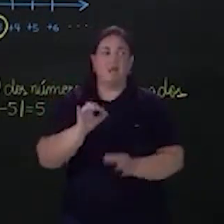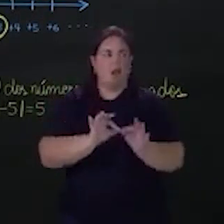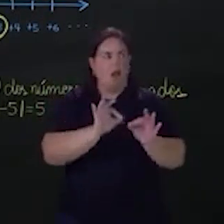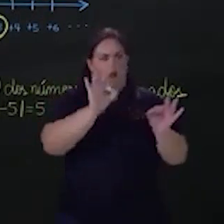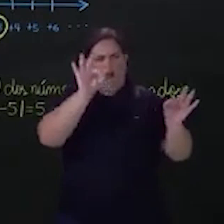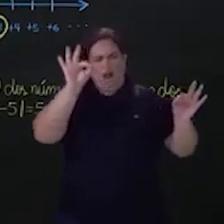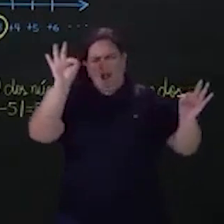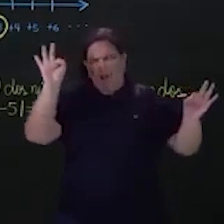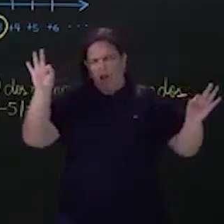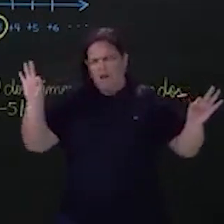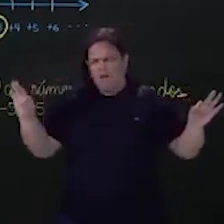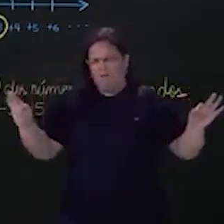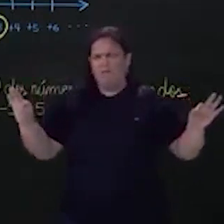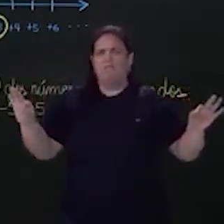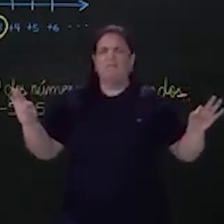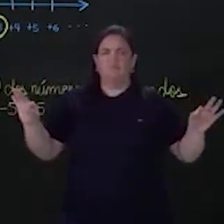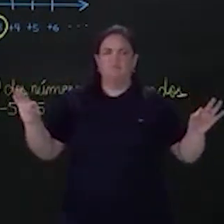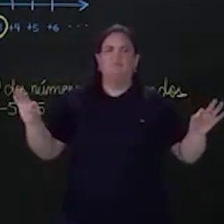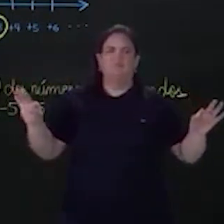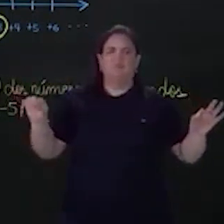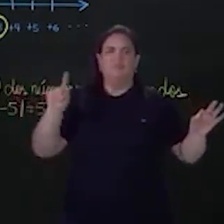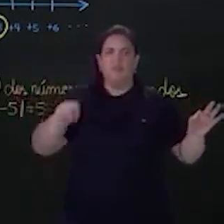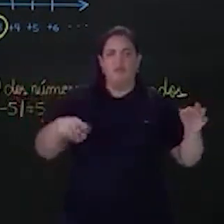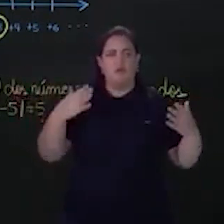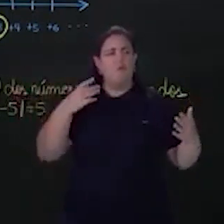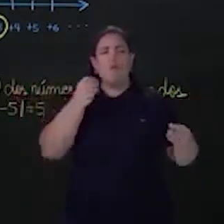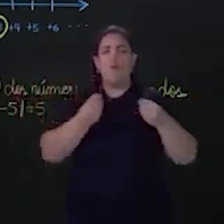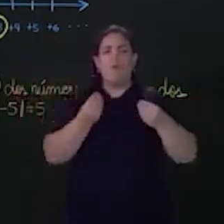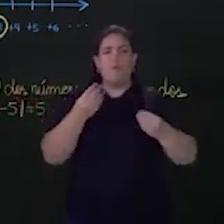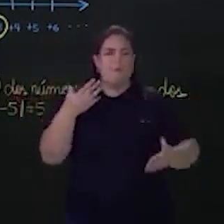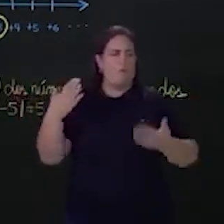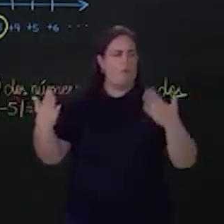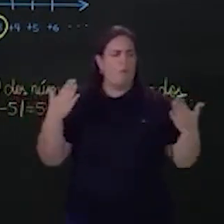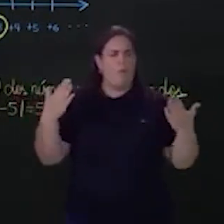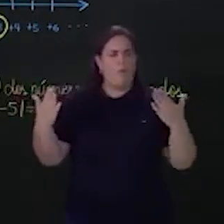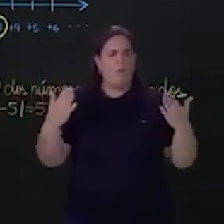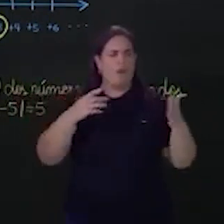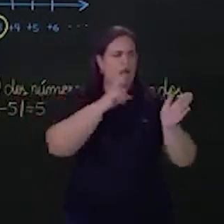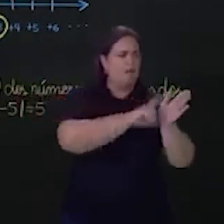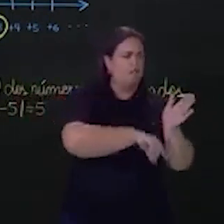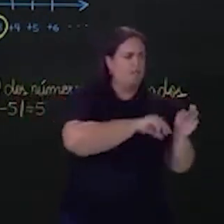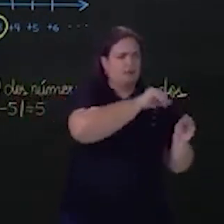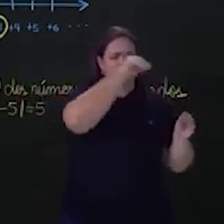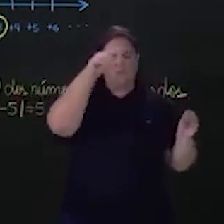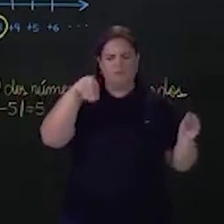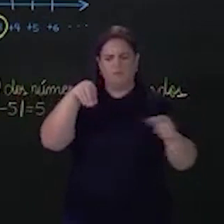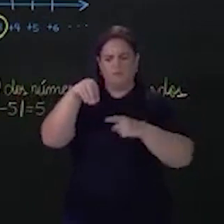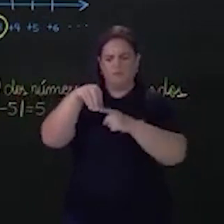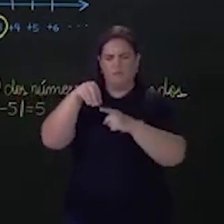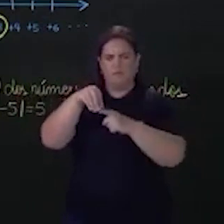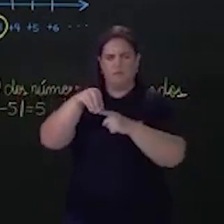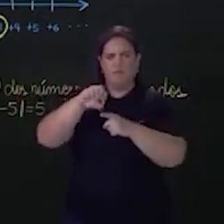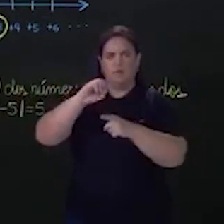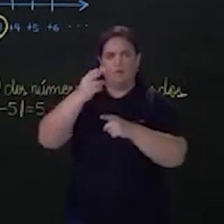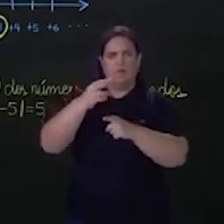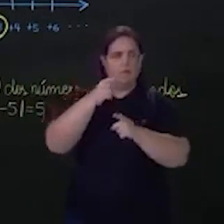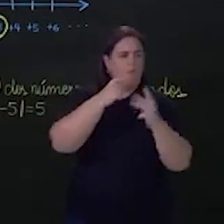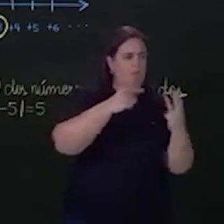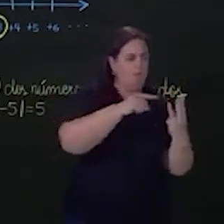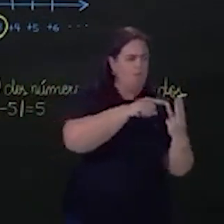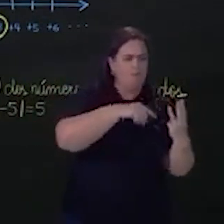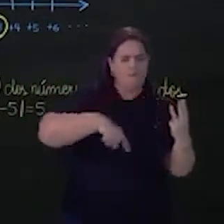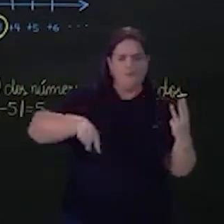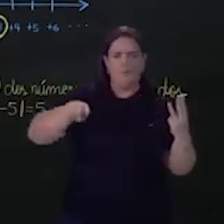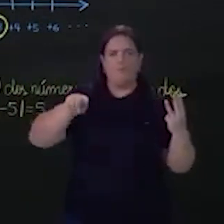distância, é a maior distância comparando o menos 5 com a origem ou comparando o menos 3 com a